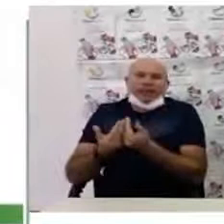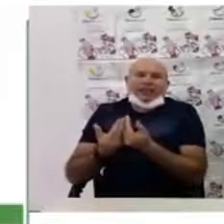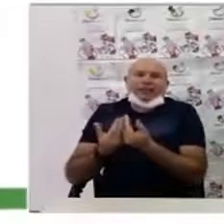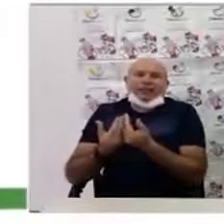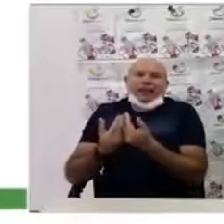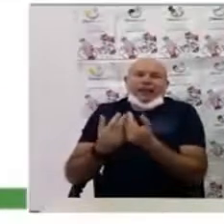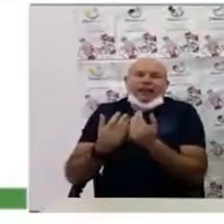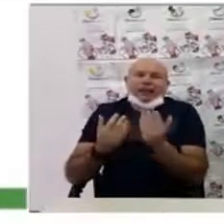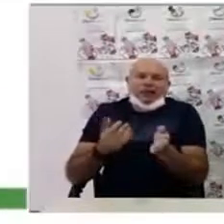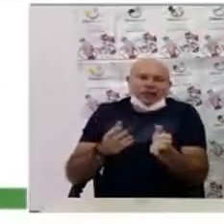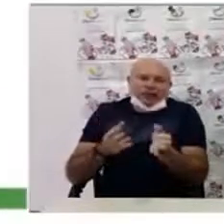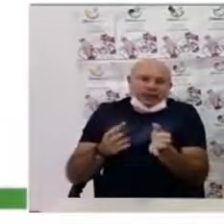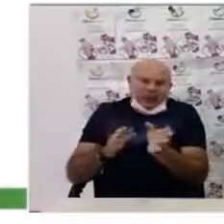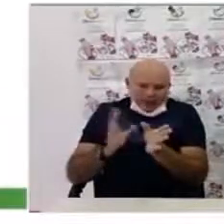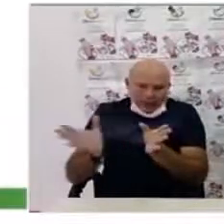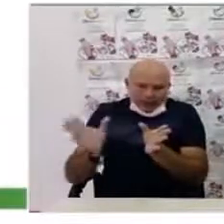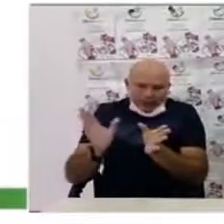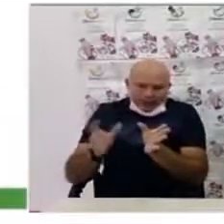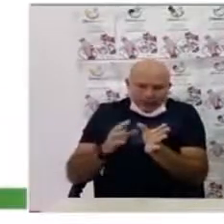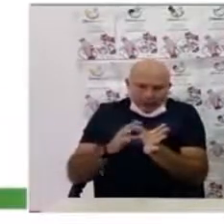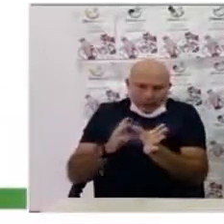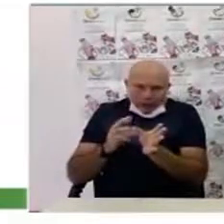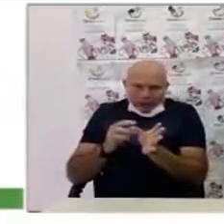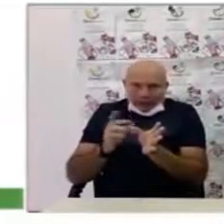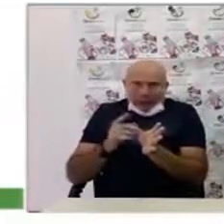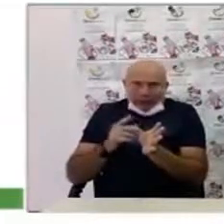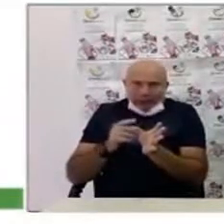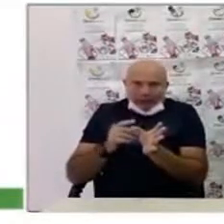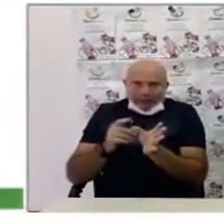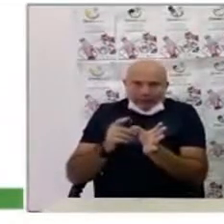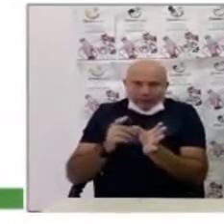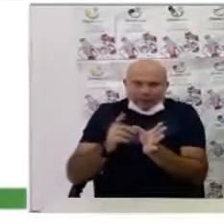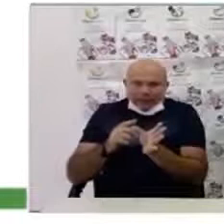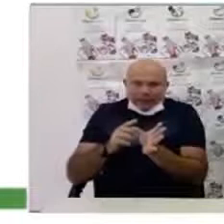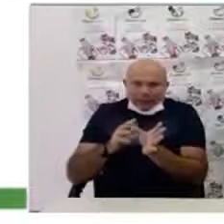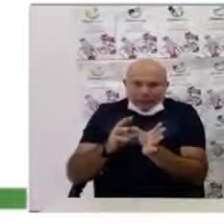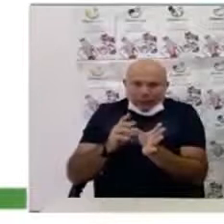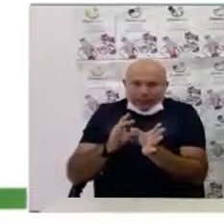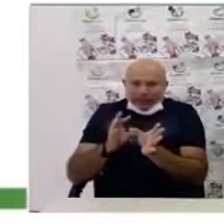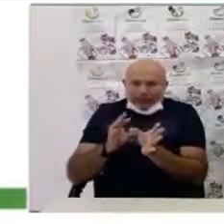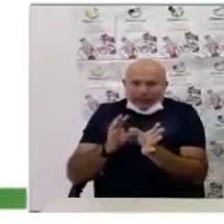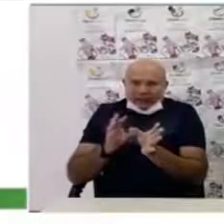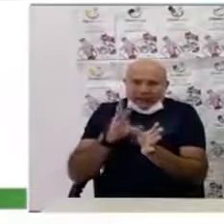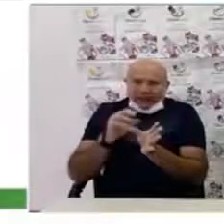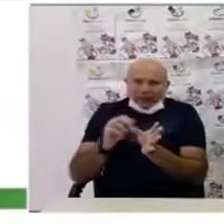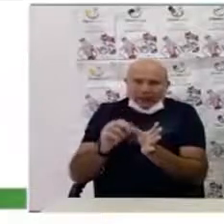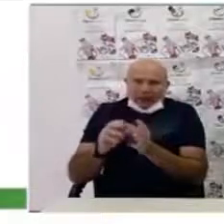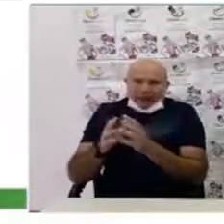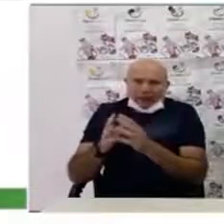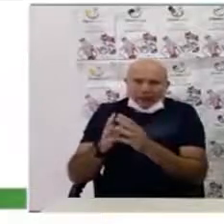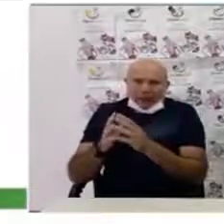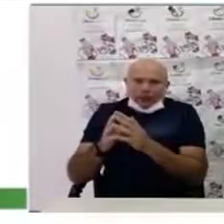a lâmina. Só você está vendo aqui para a próxima lâmina, só algumas, pode botar. Só algumas características das